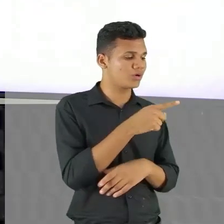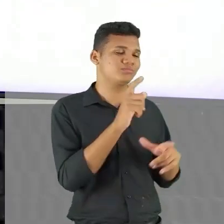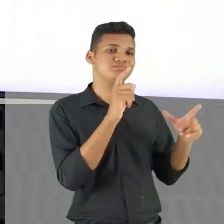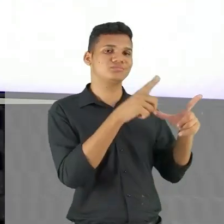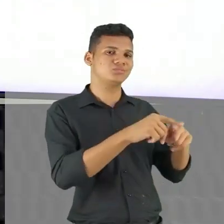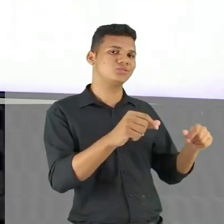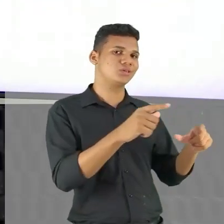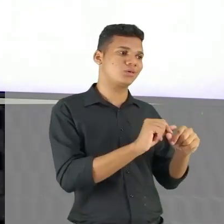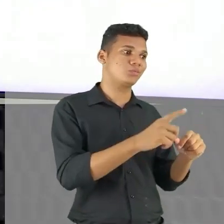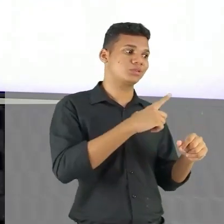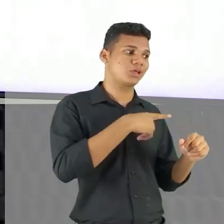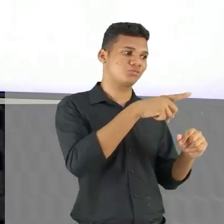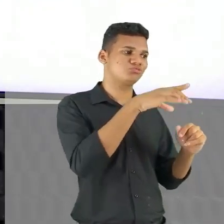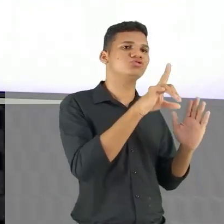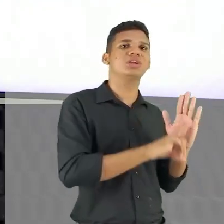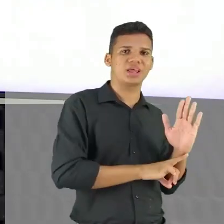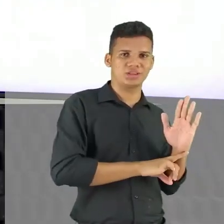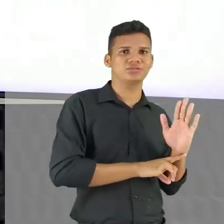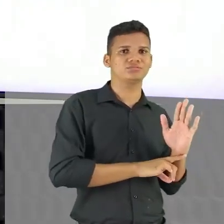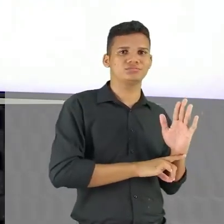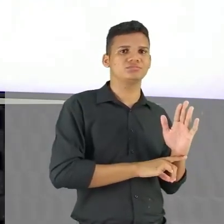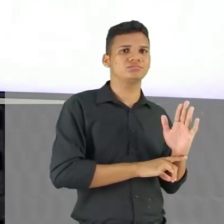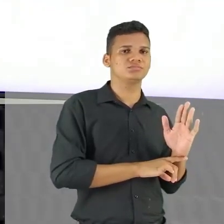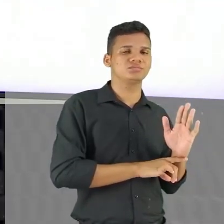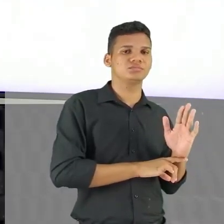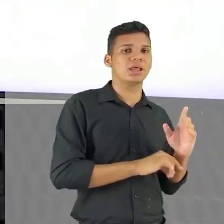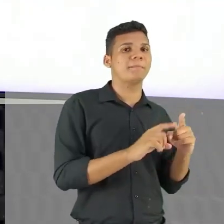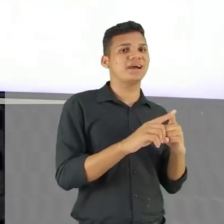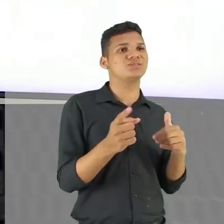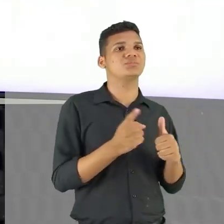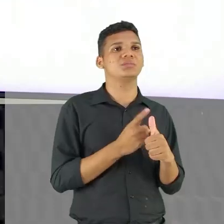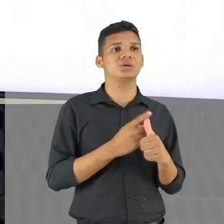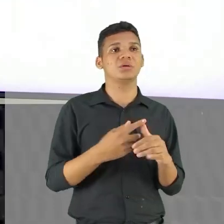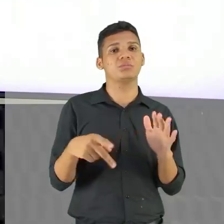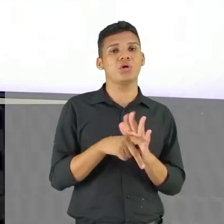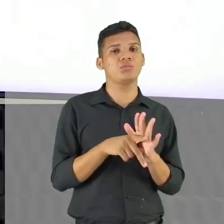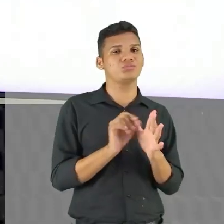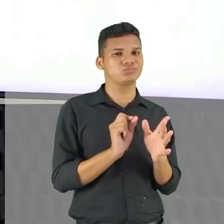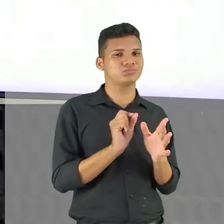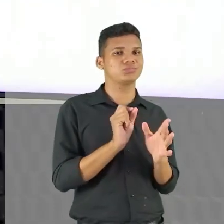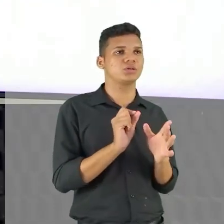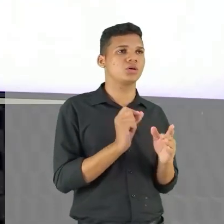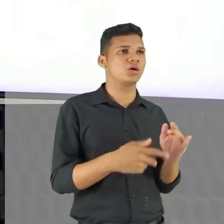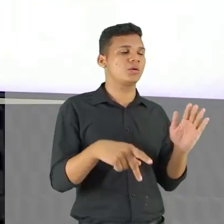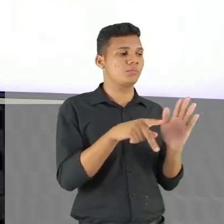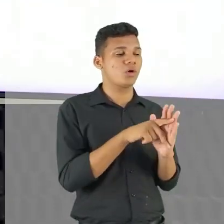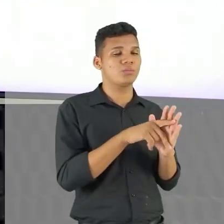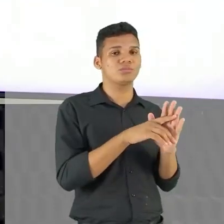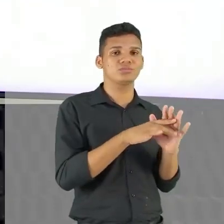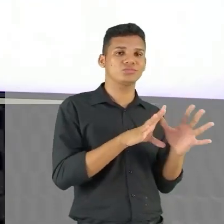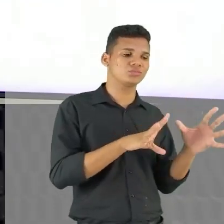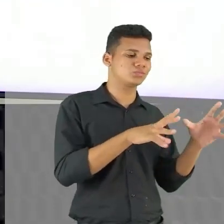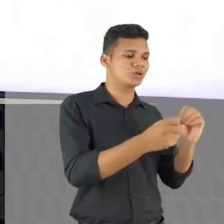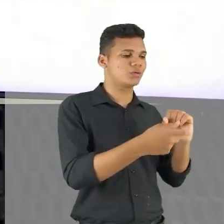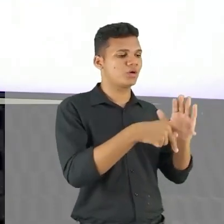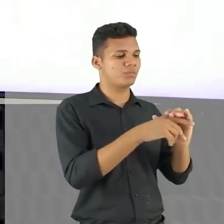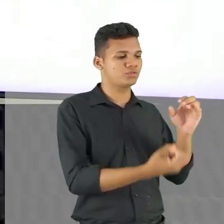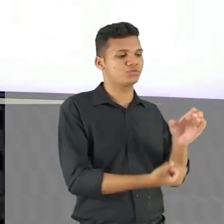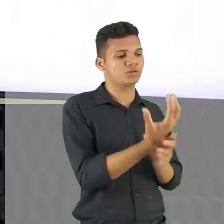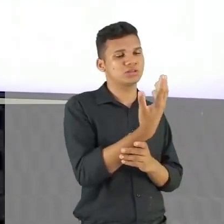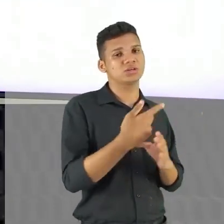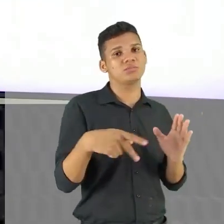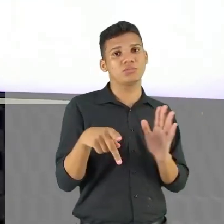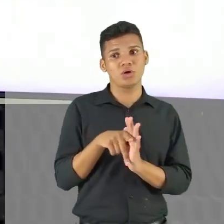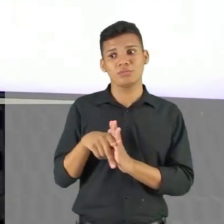como um Estado de direito. Ou seja, é o primeiro passo para a formalização internacional do nascimento da